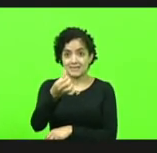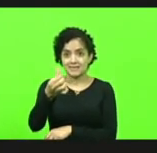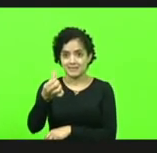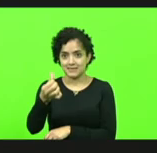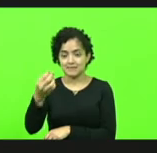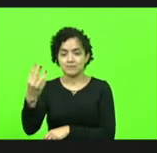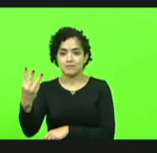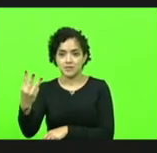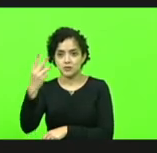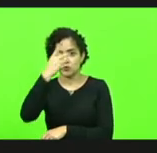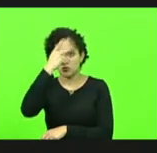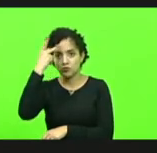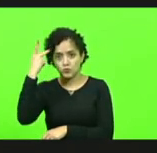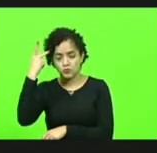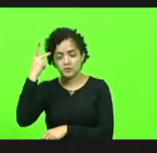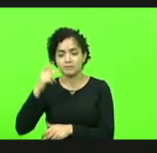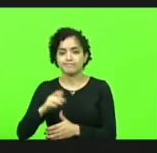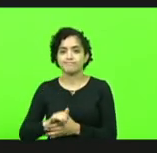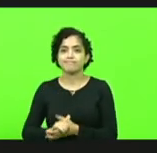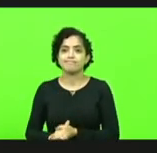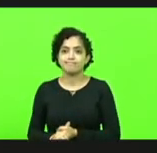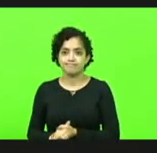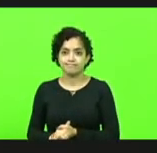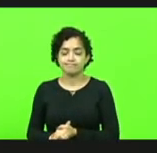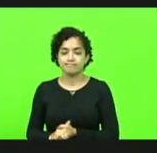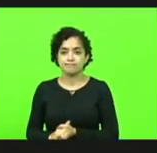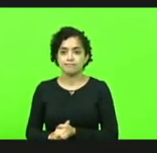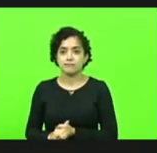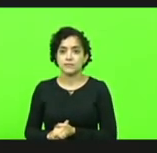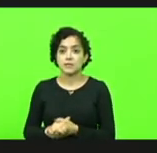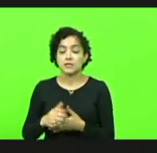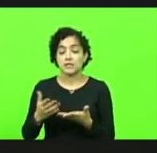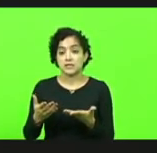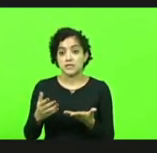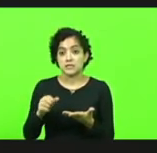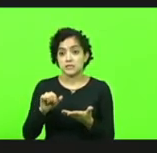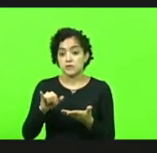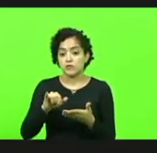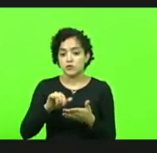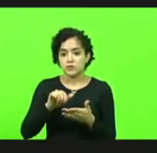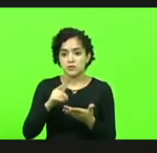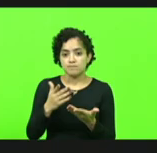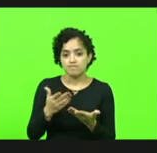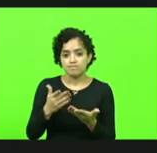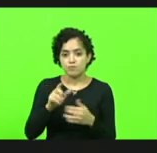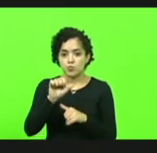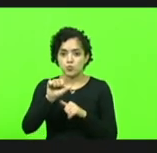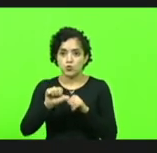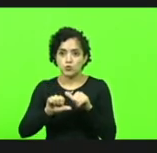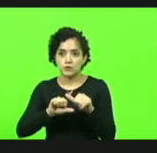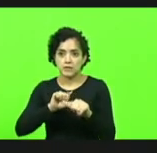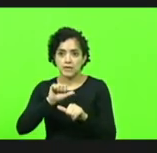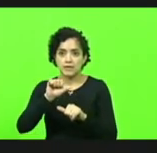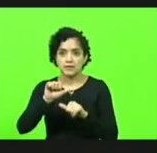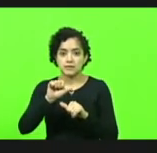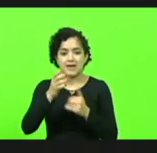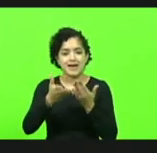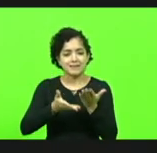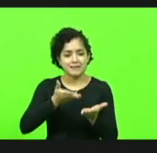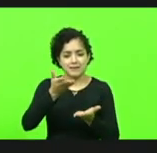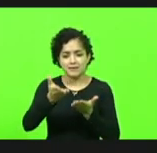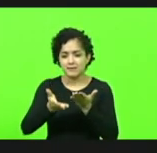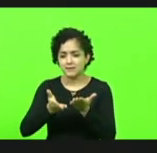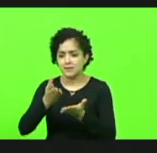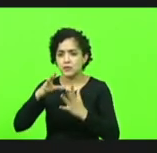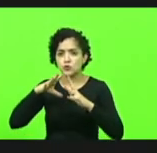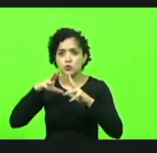663 pessoas. Se eu fosse transformar isso para poder atender todo esse